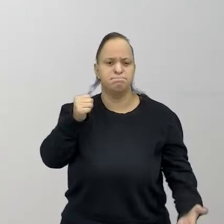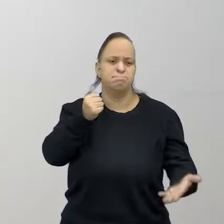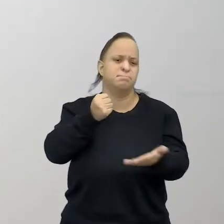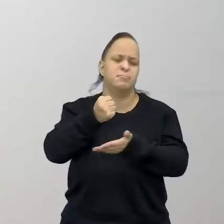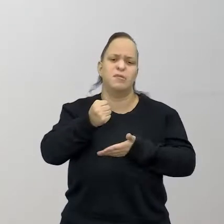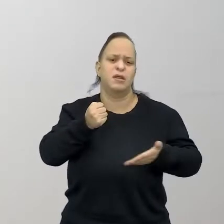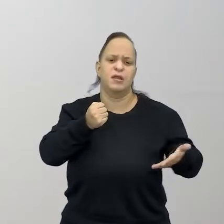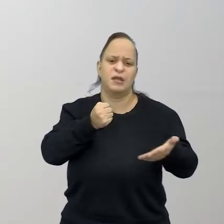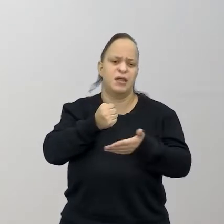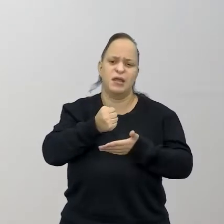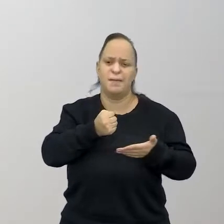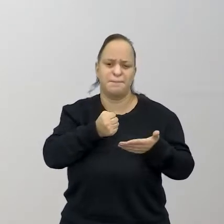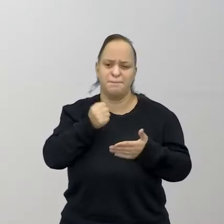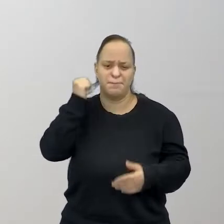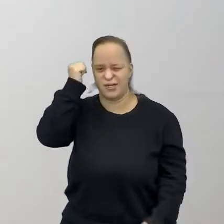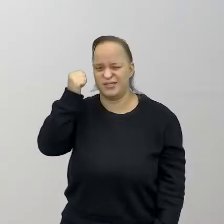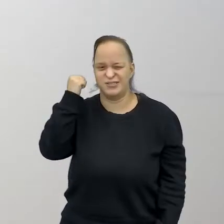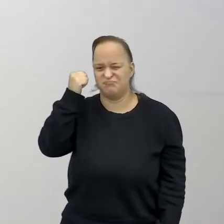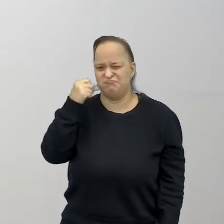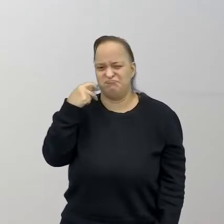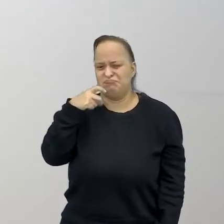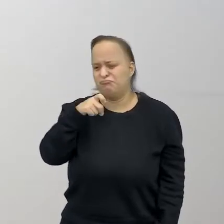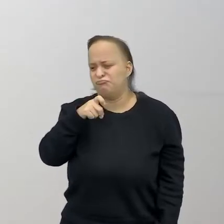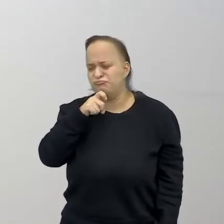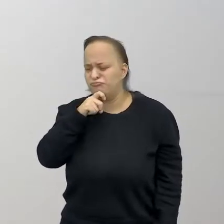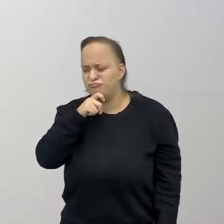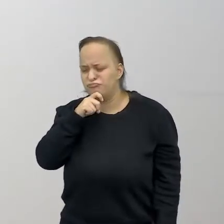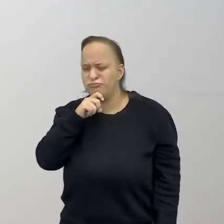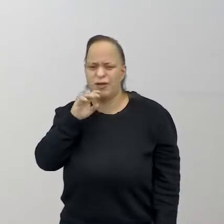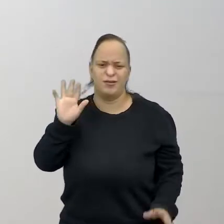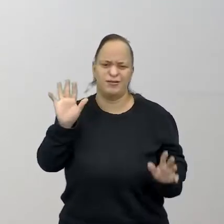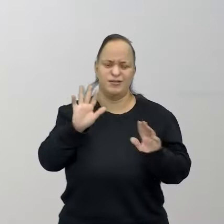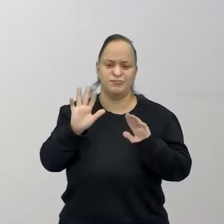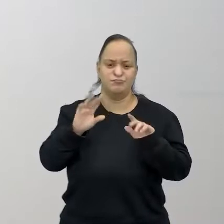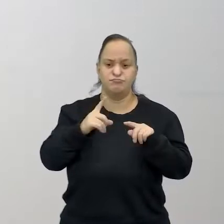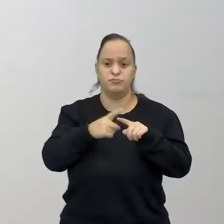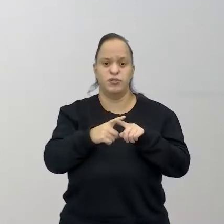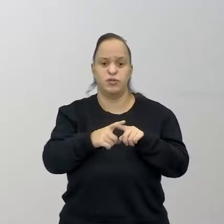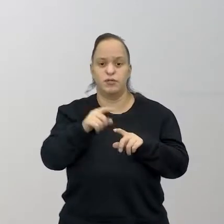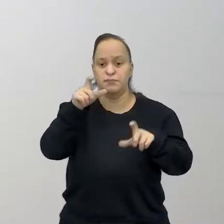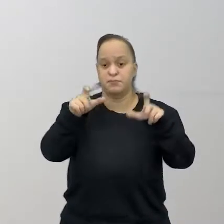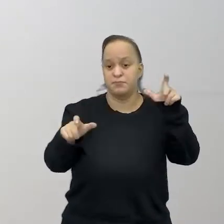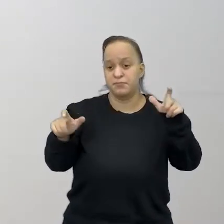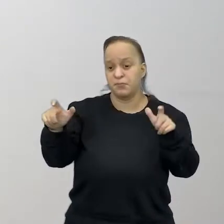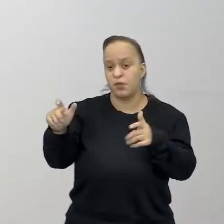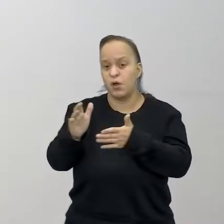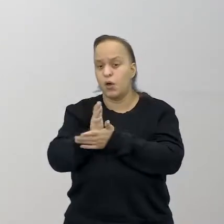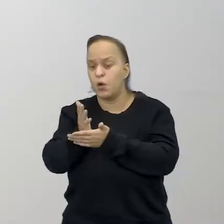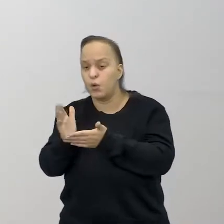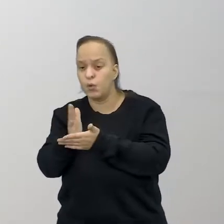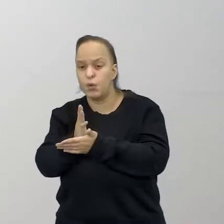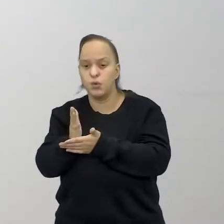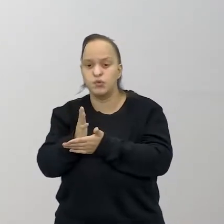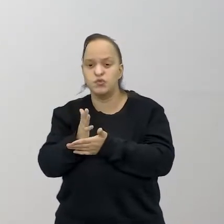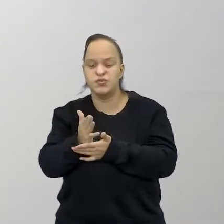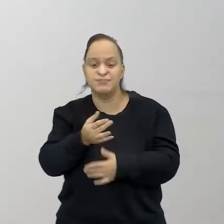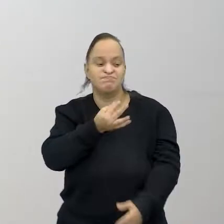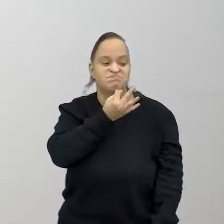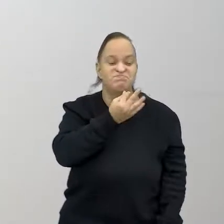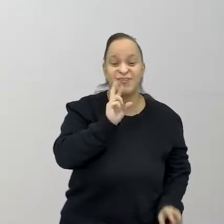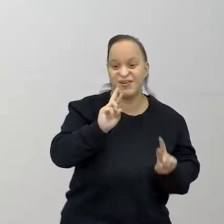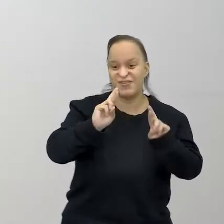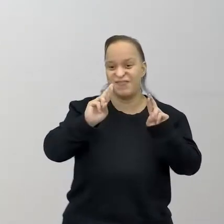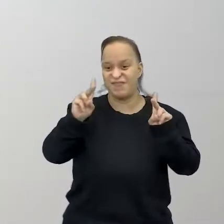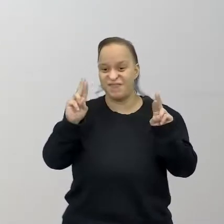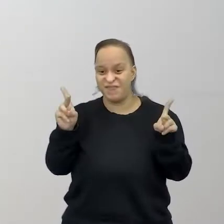pai da sociologia, que tem gente que acha que é o Comte, tem gente que acha que é o Durkheim, eu não quero entrar nessa treta aí hoje, não. Mas o Durkheim, ele tem um livro